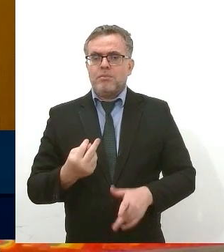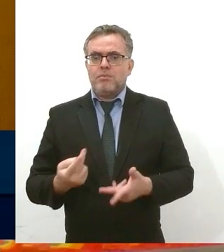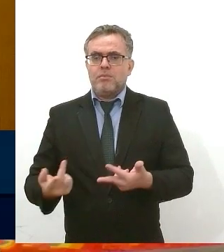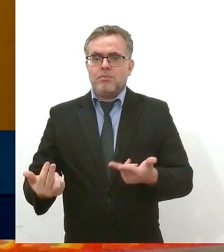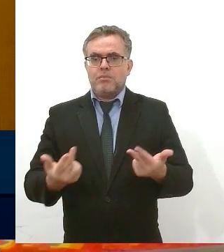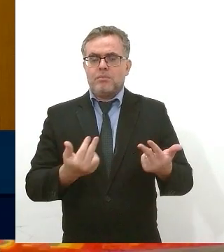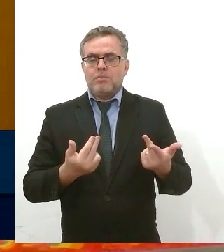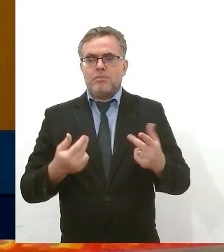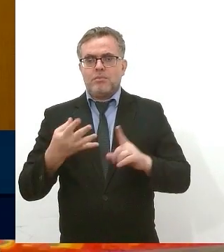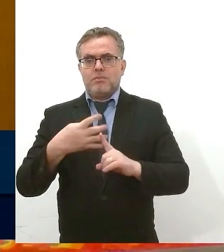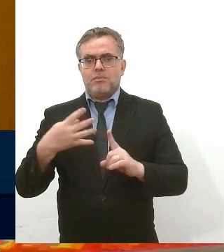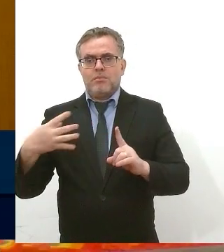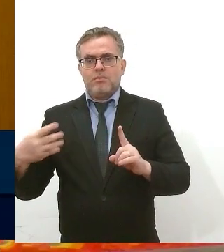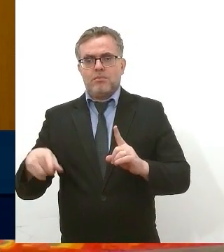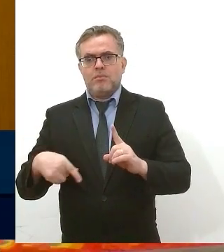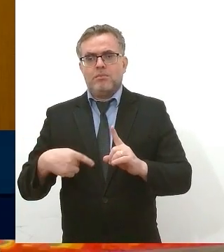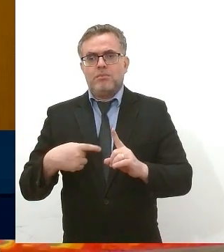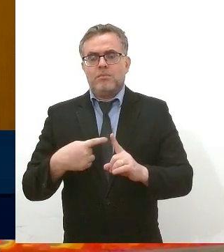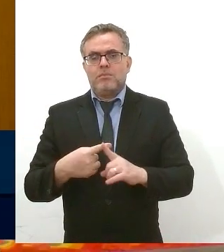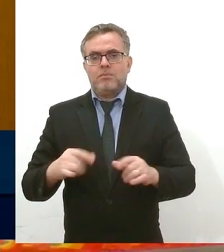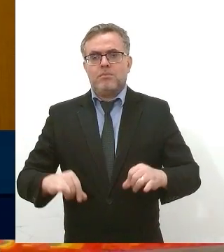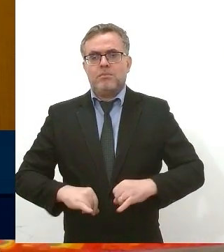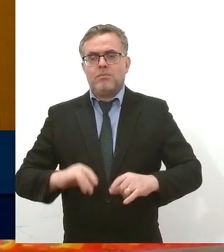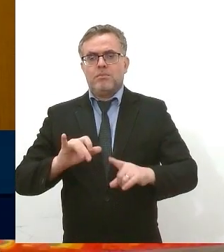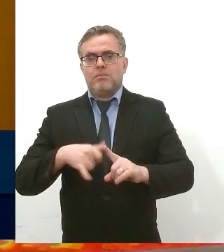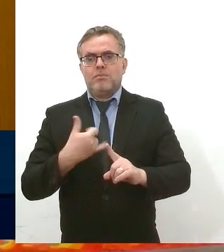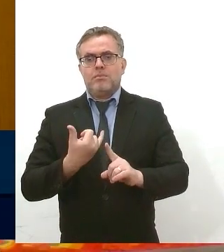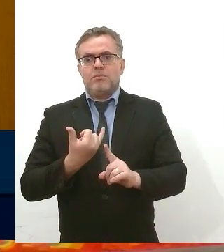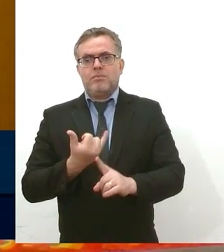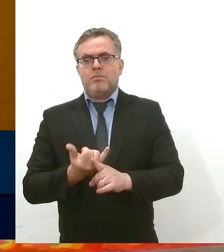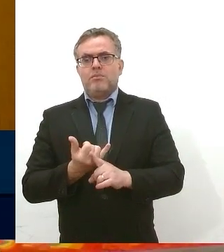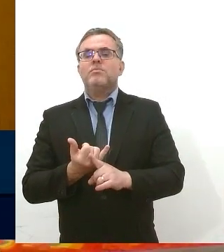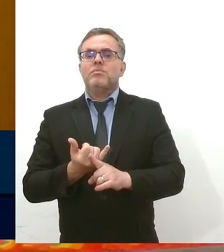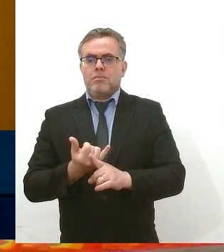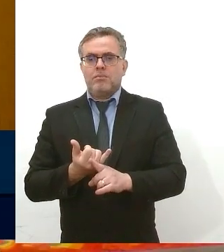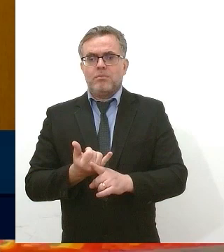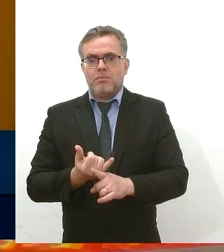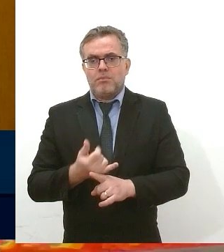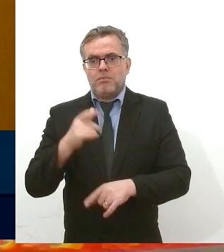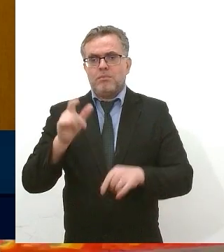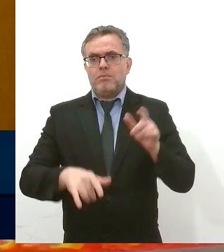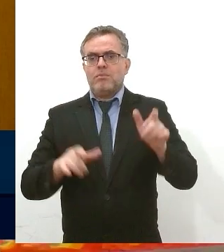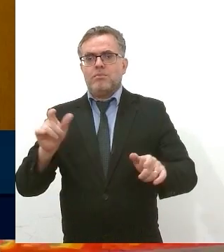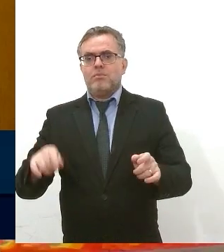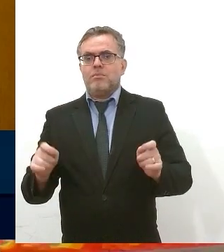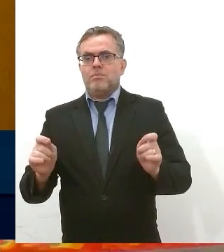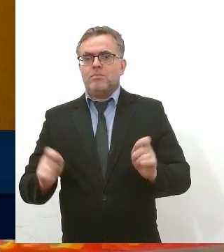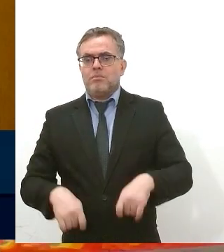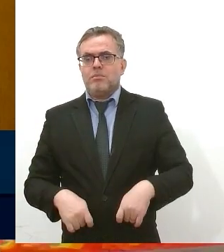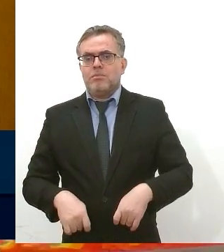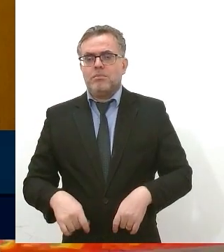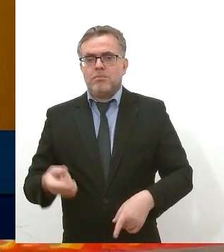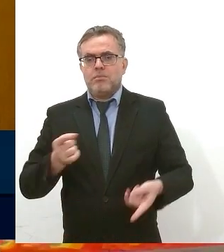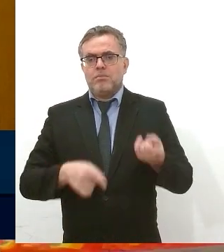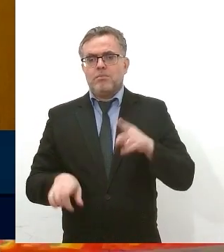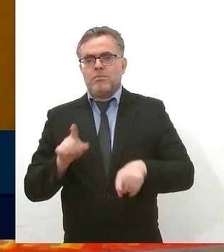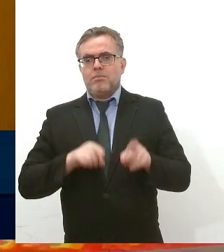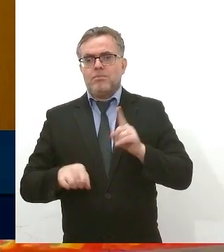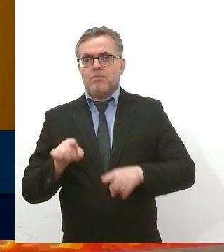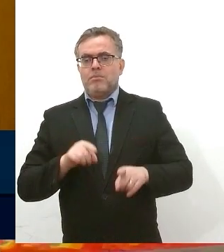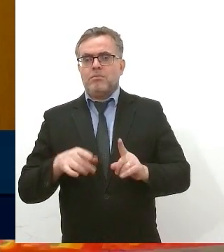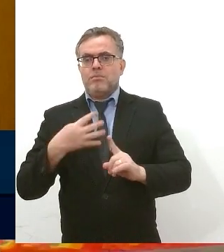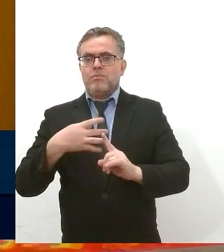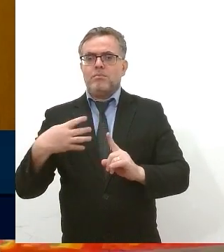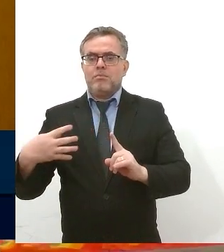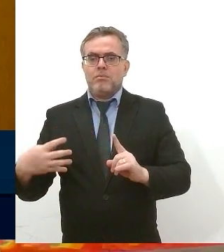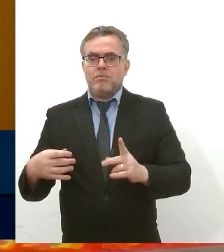sofrem bullying, mas ninguém vê travestis, LGBTs,